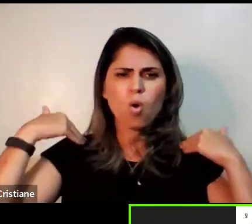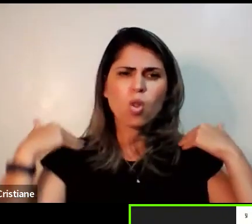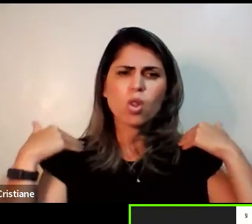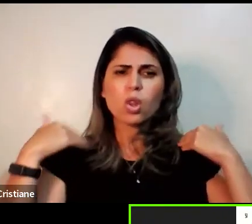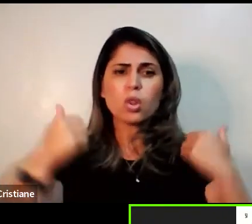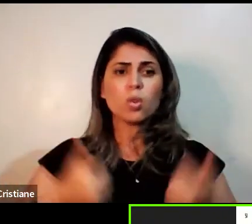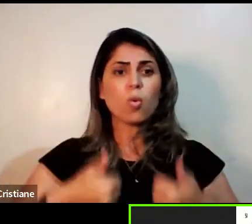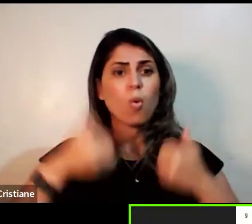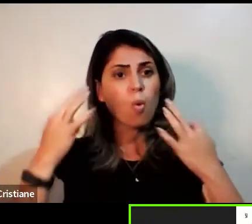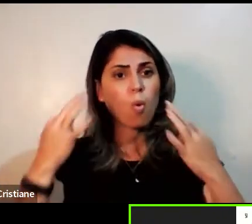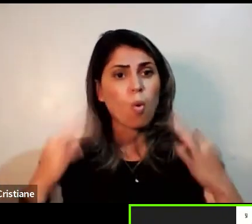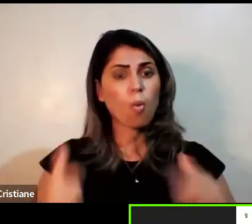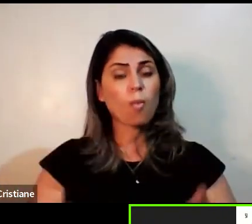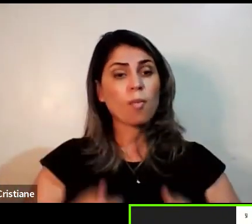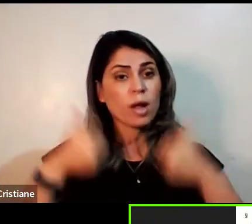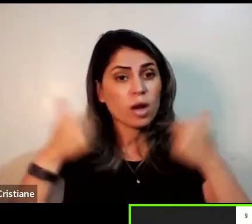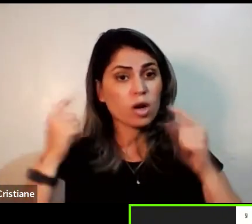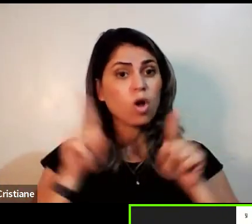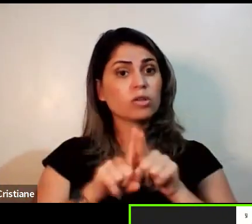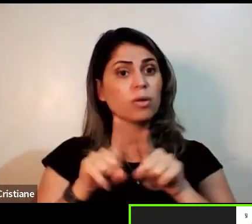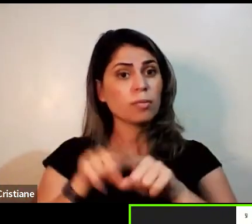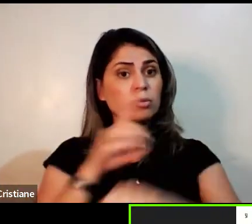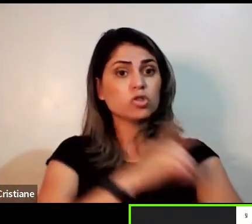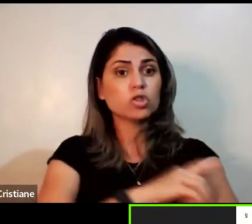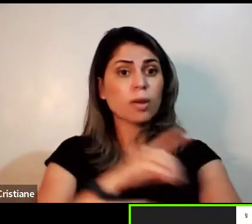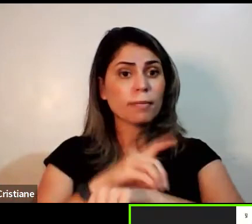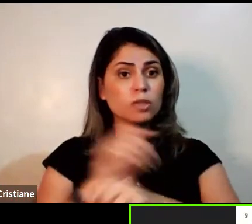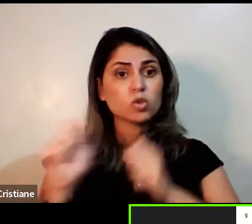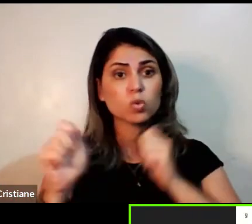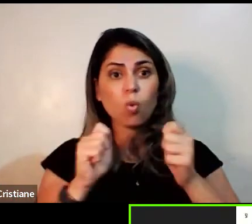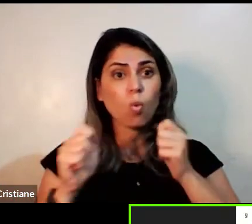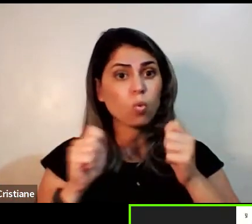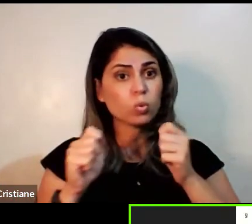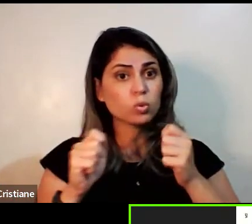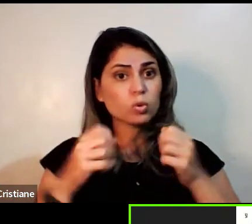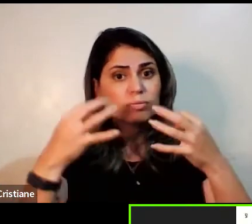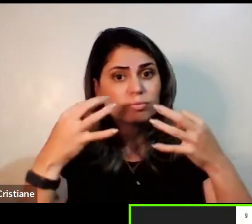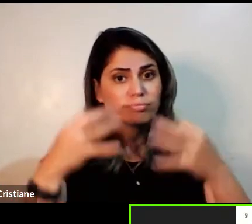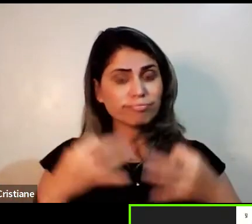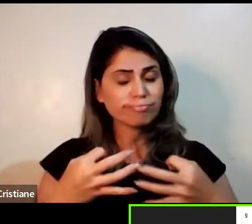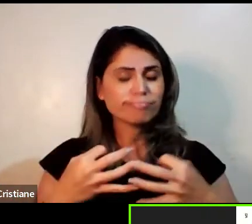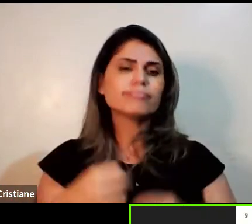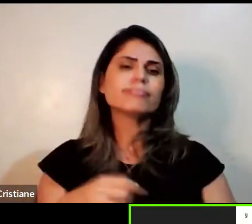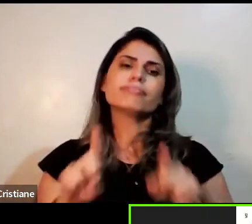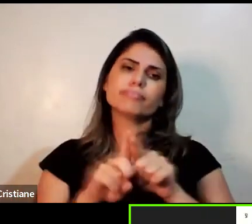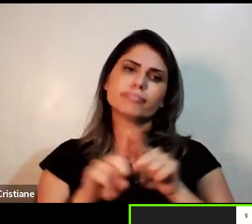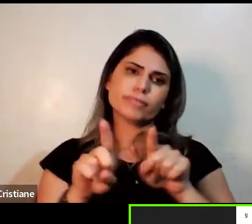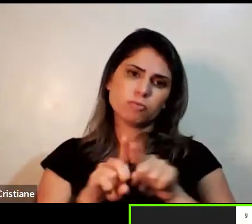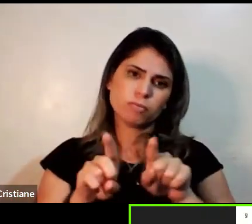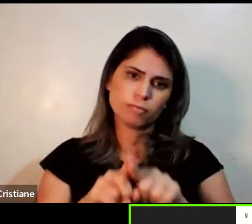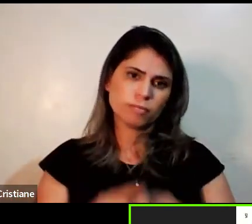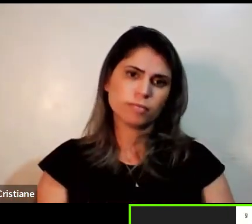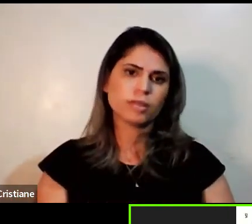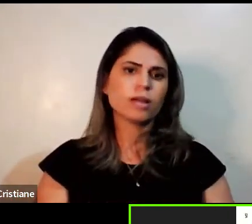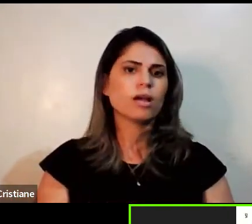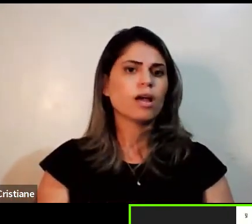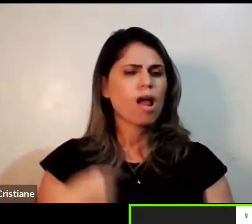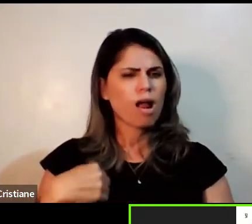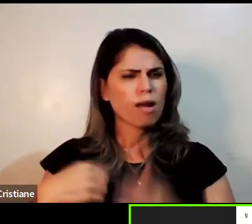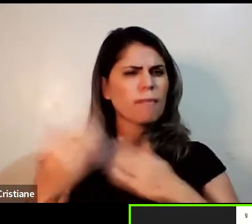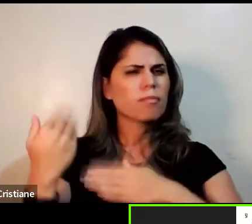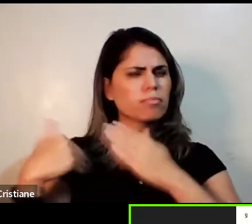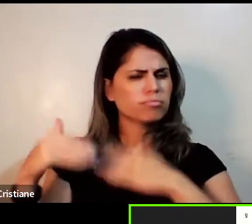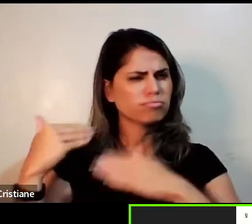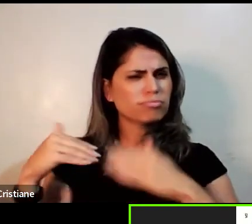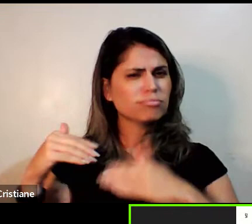força e controle da diabetes também. A diabetes vai tirando a força, né? Ela não conseguia mais subir em banco, cadeira, ela